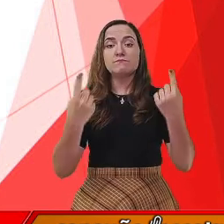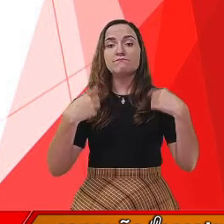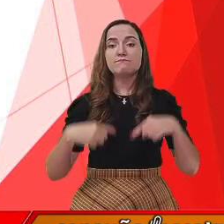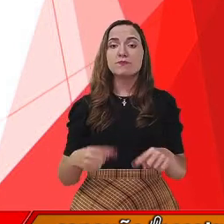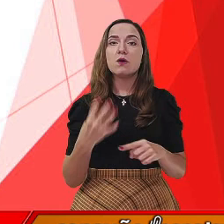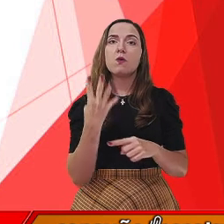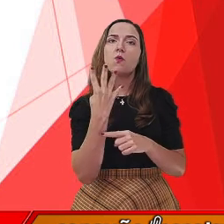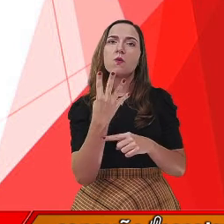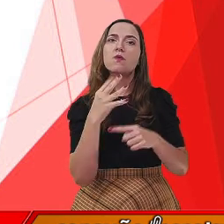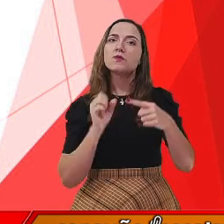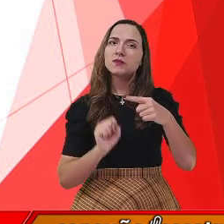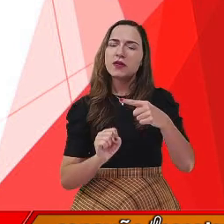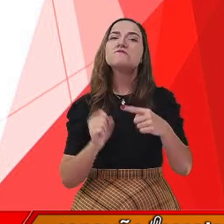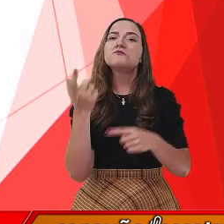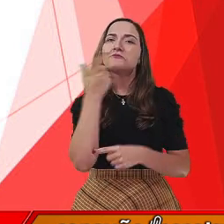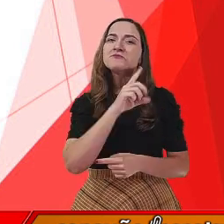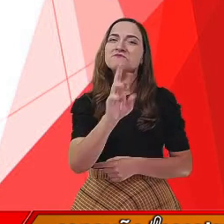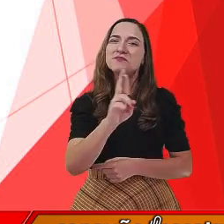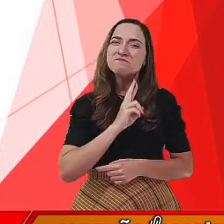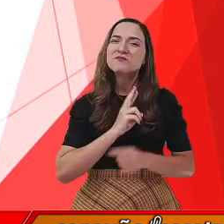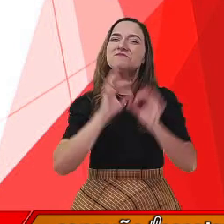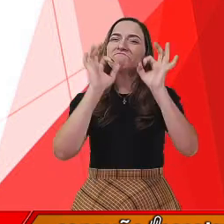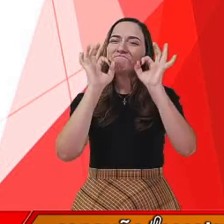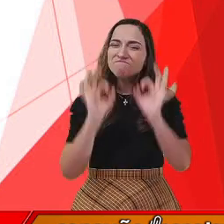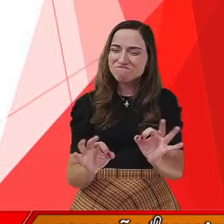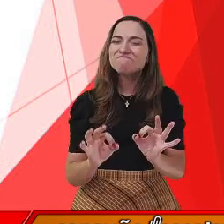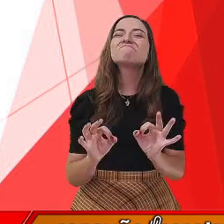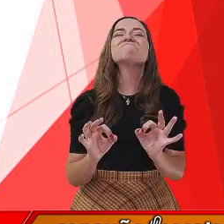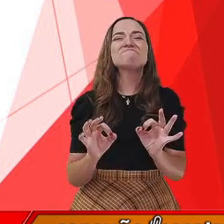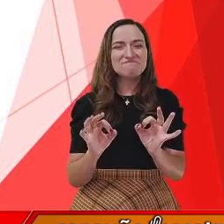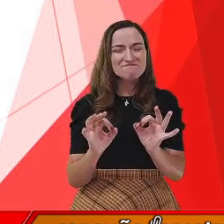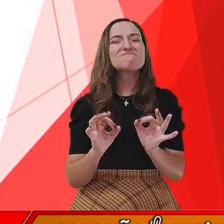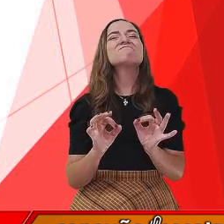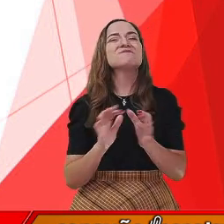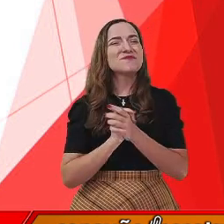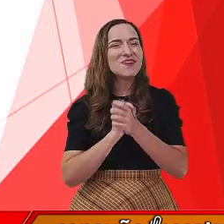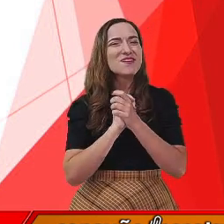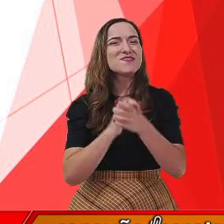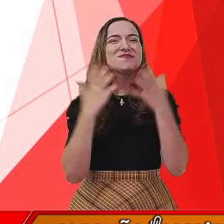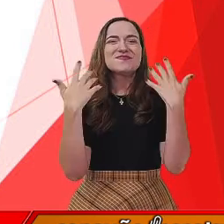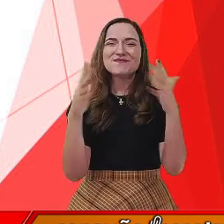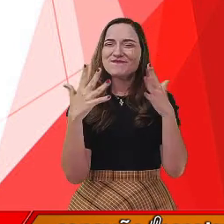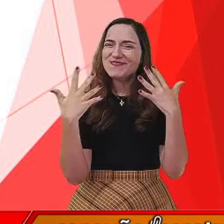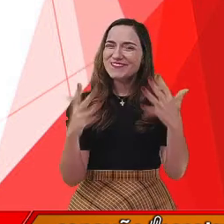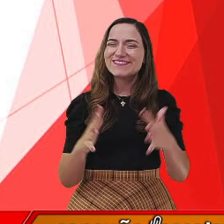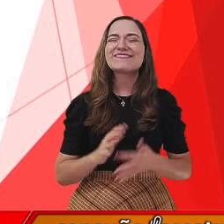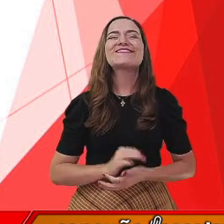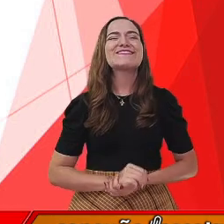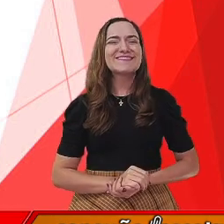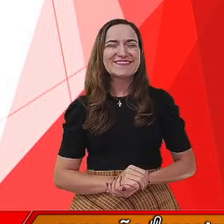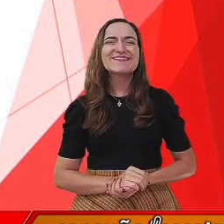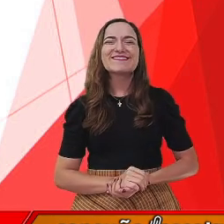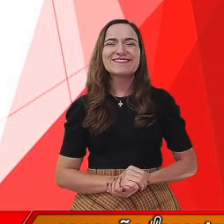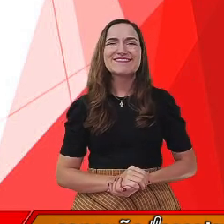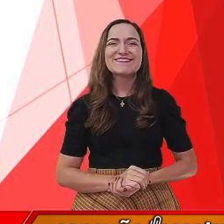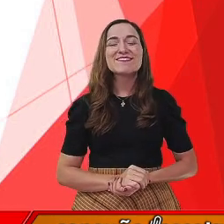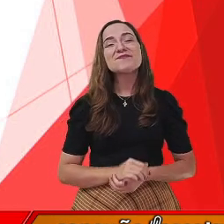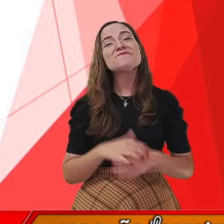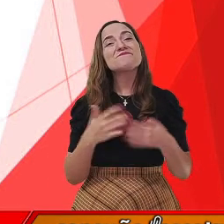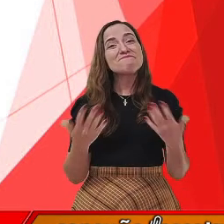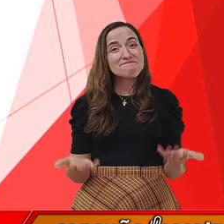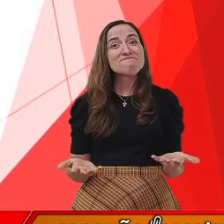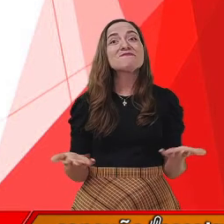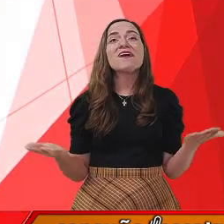2/4 e 4/8, você acabou de acertar. Acertou.